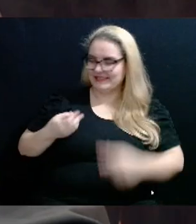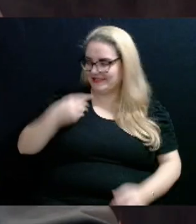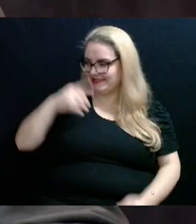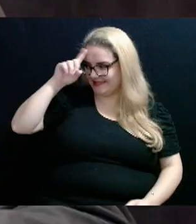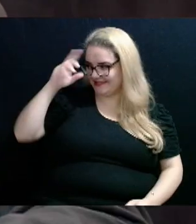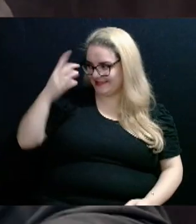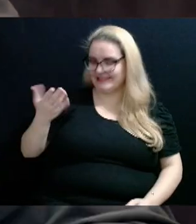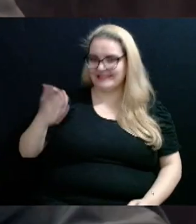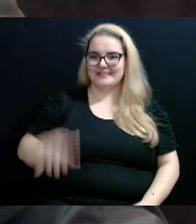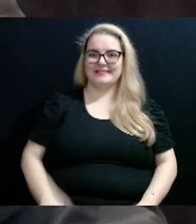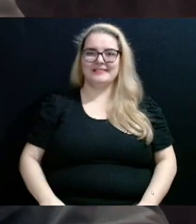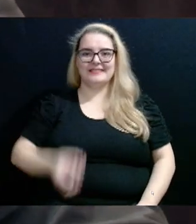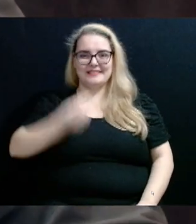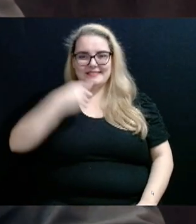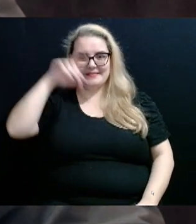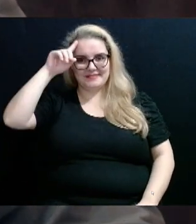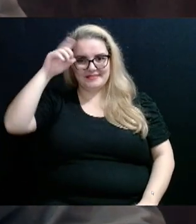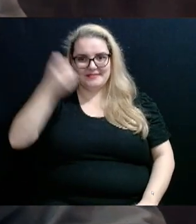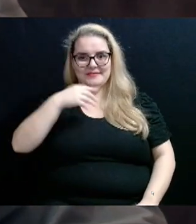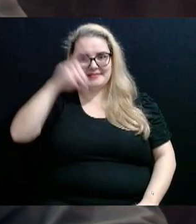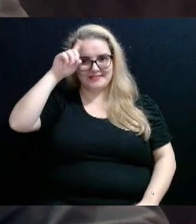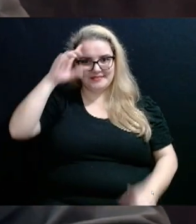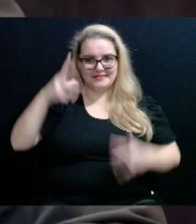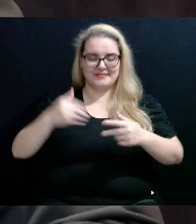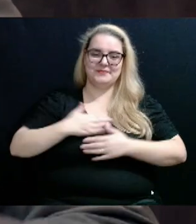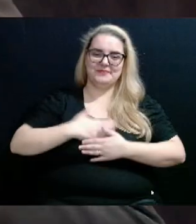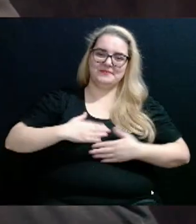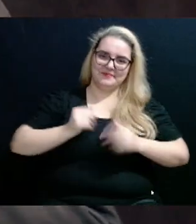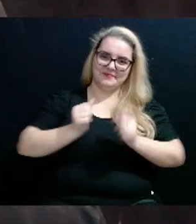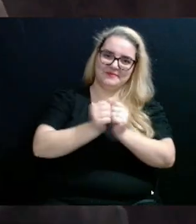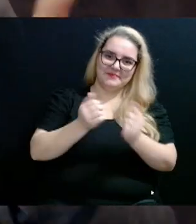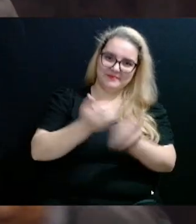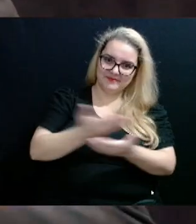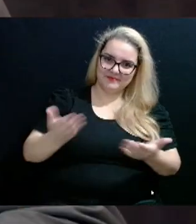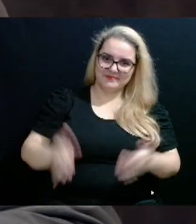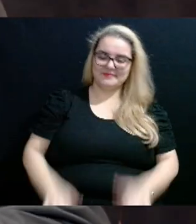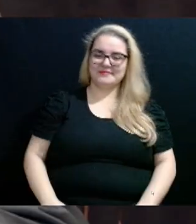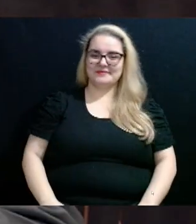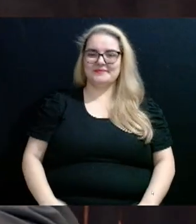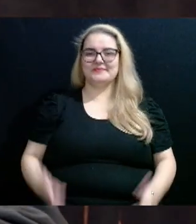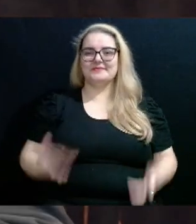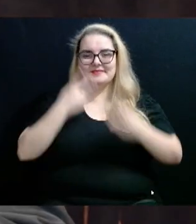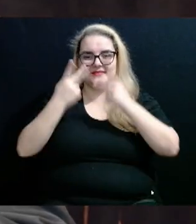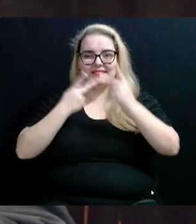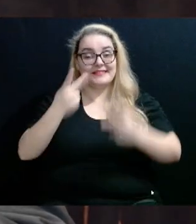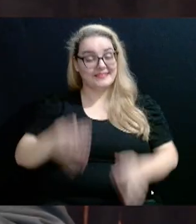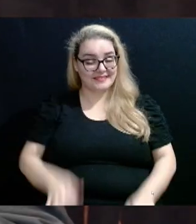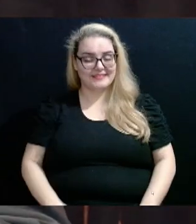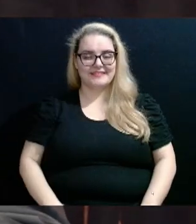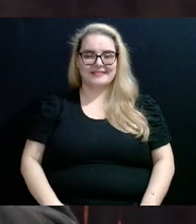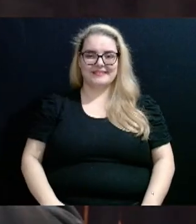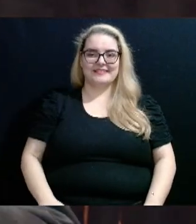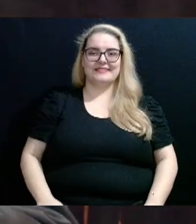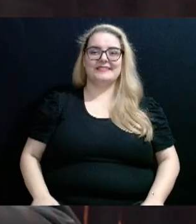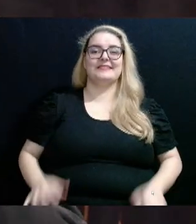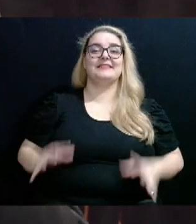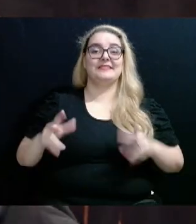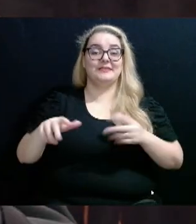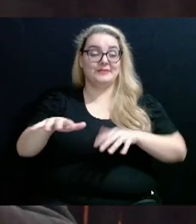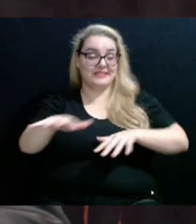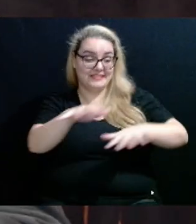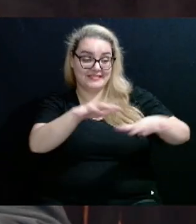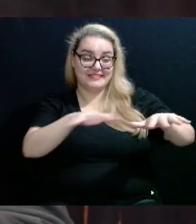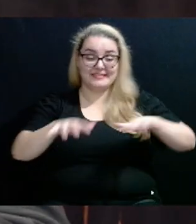todos. É um prazer enorme estar aqui com vocês. Hoje nós vamos falar um pouquinho sobre todo esse movimento, né, das figurinhas na Copa, aquilo que